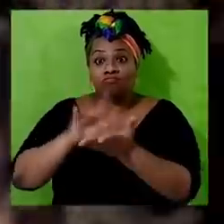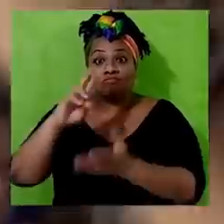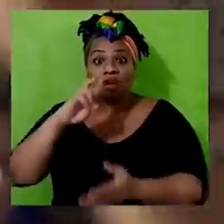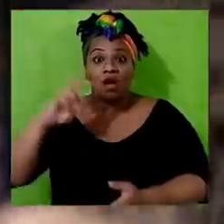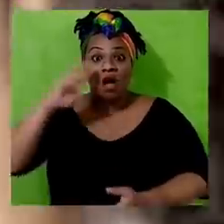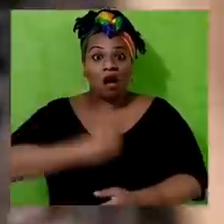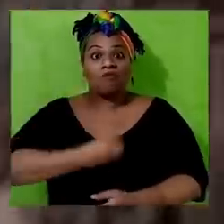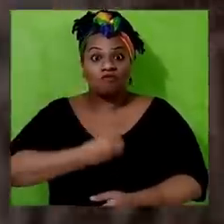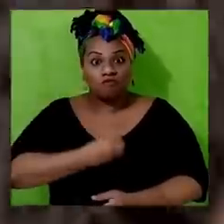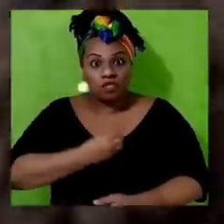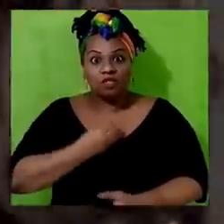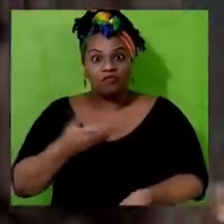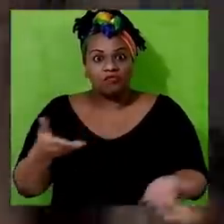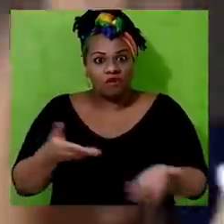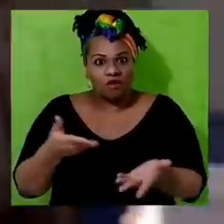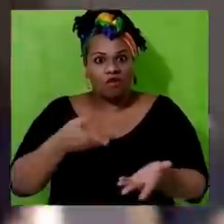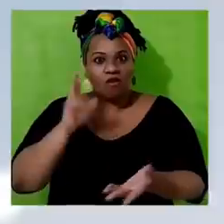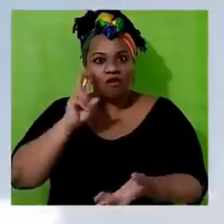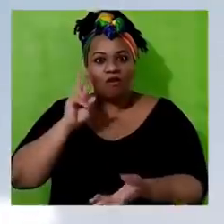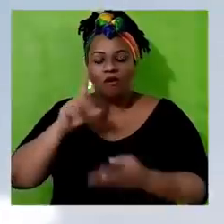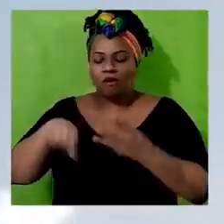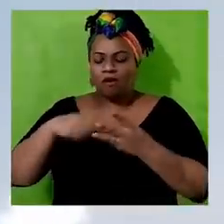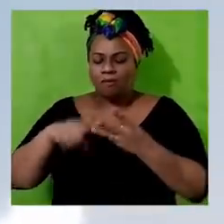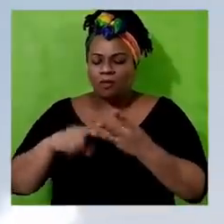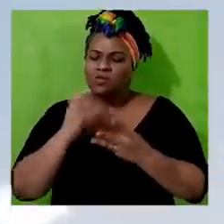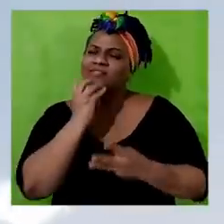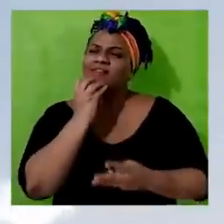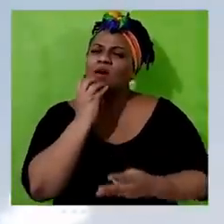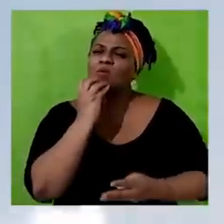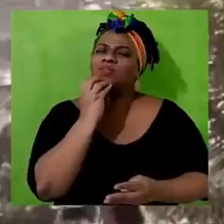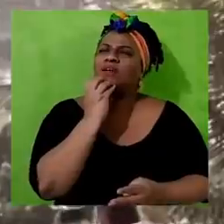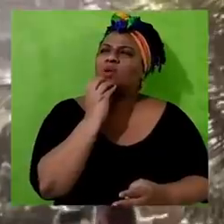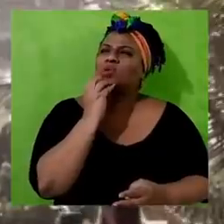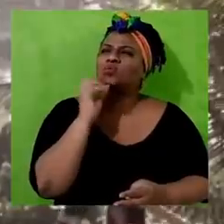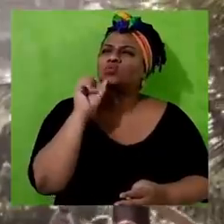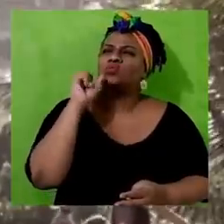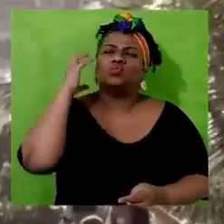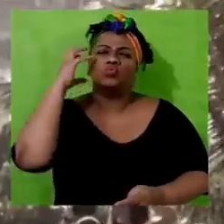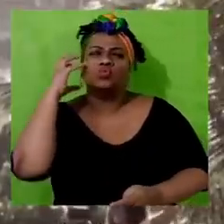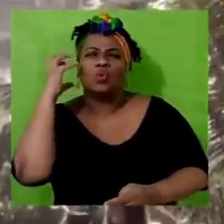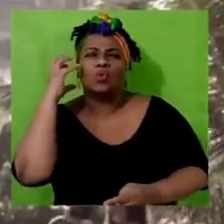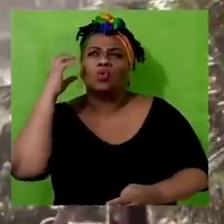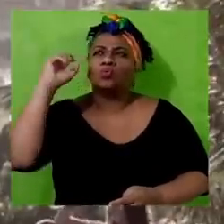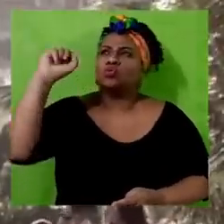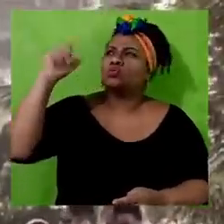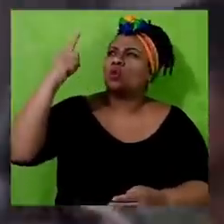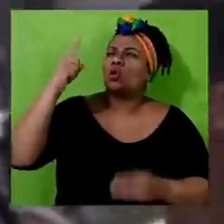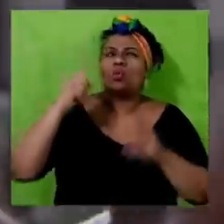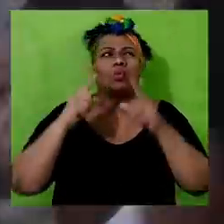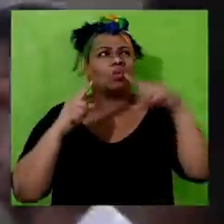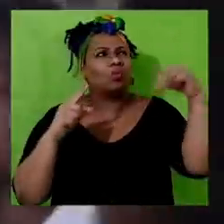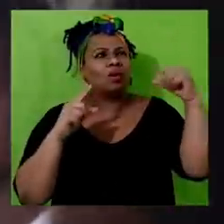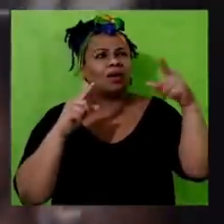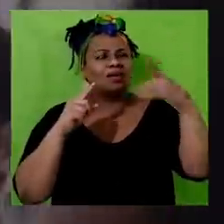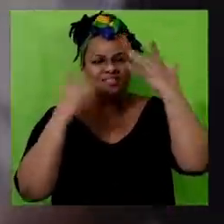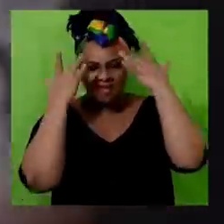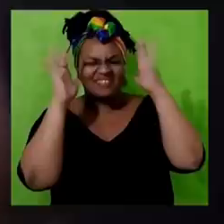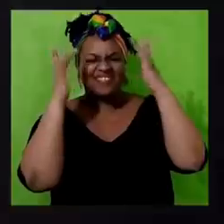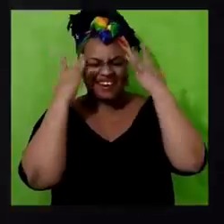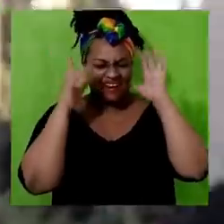o Ao Vivo agora, de Saulo, veio aquele Saulo Som Lua, né, Som Saulo,